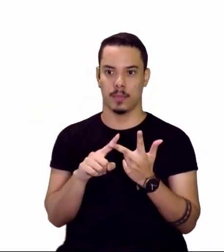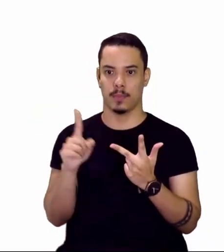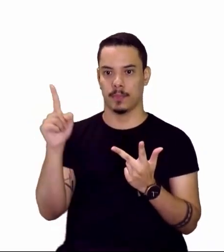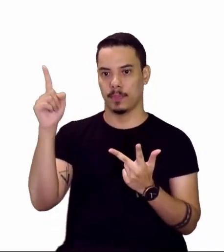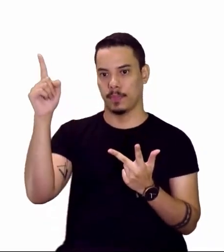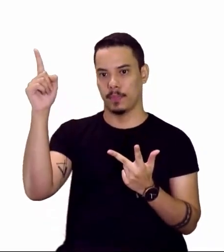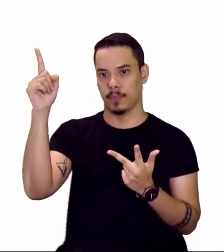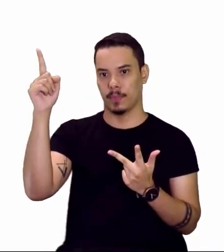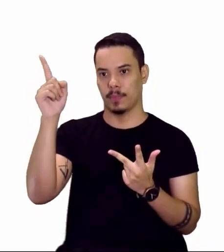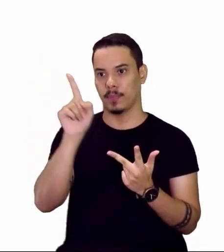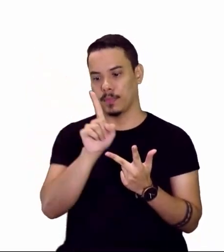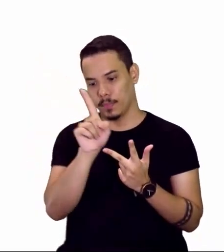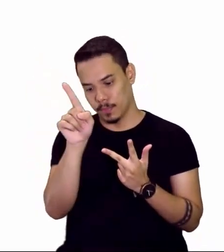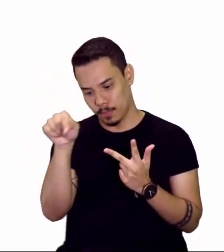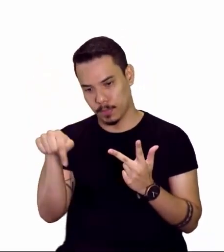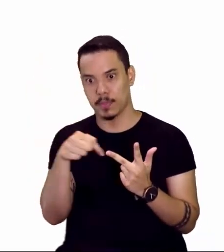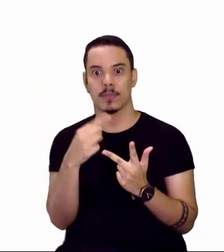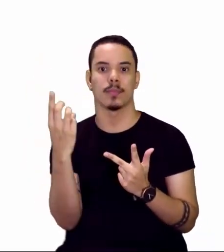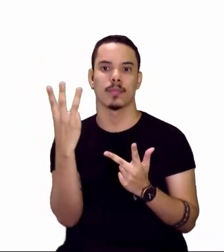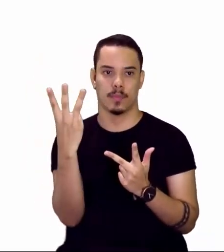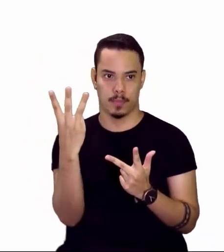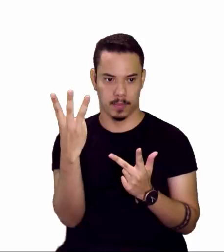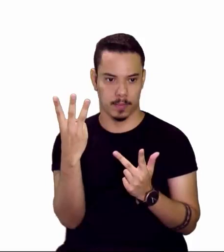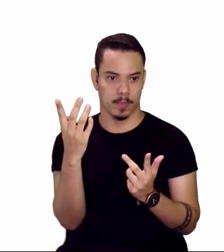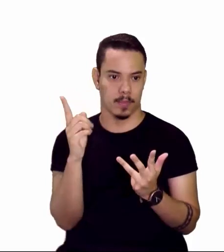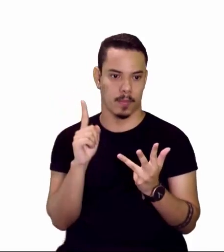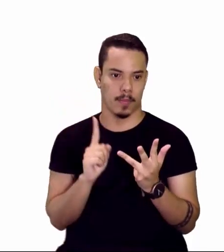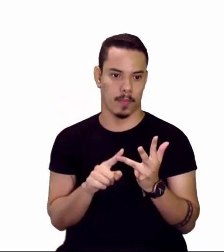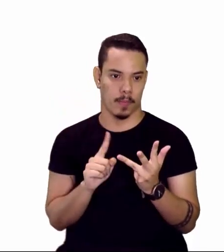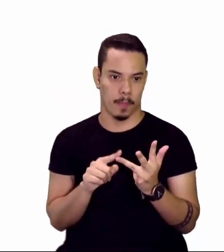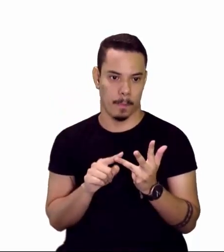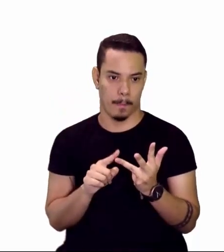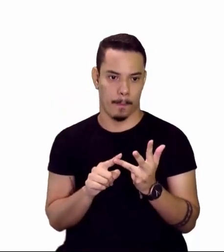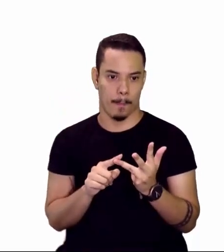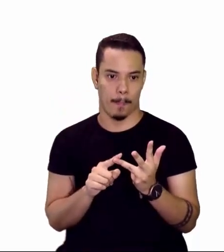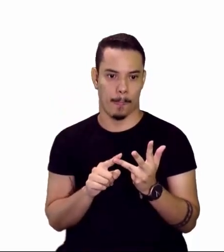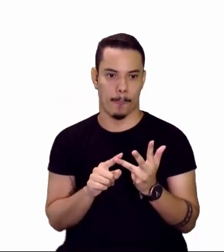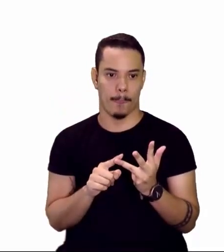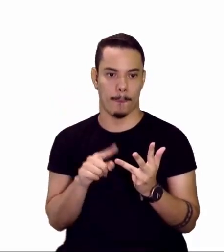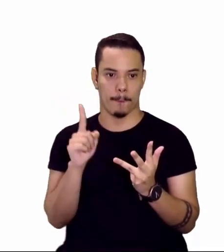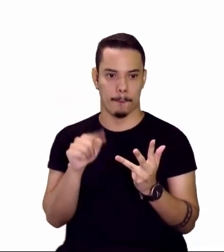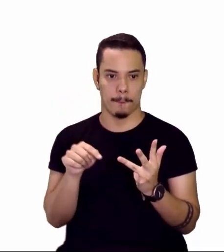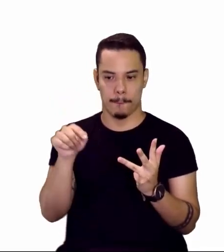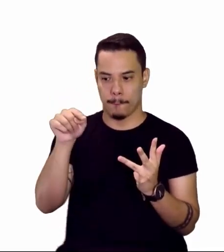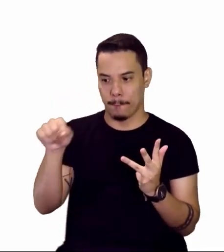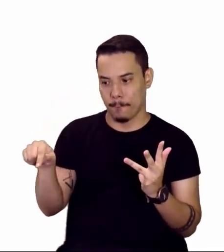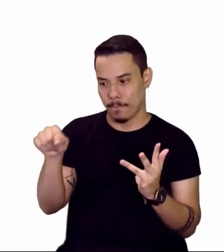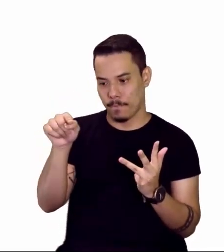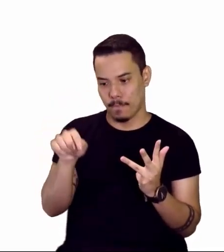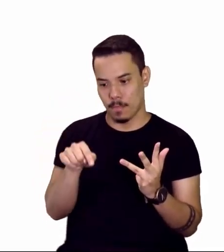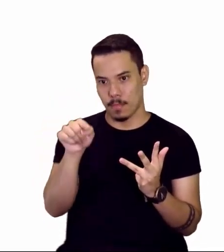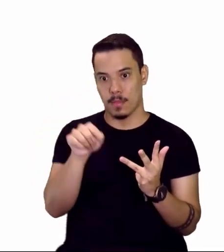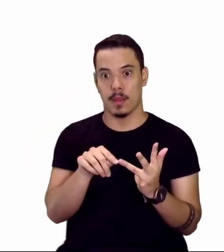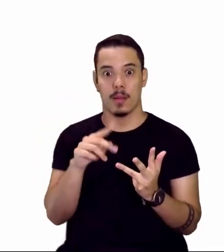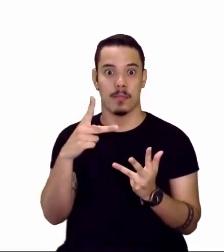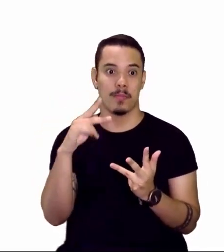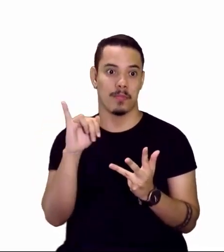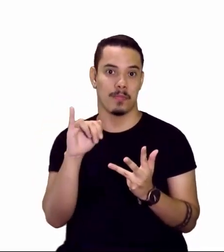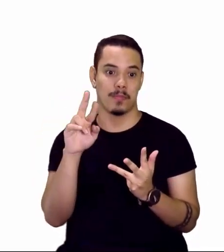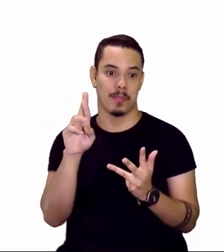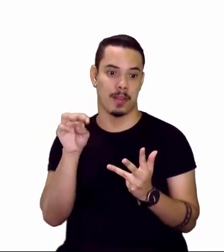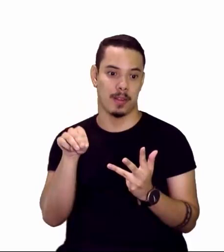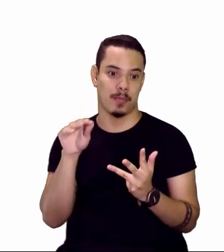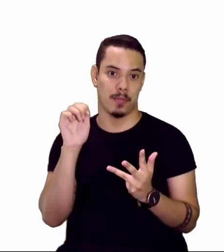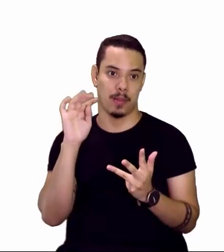BF3 também triangular. No entanto, CF4 é tetraédrica e